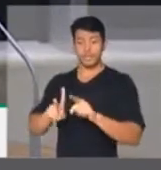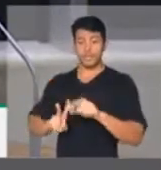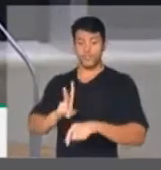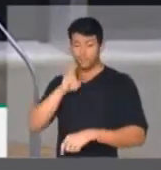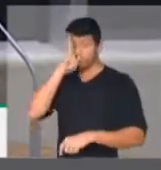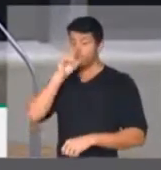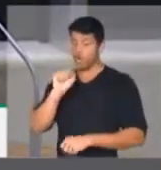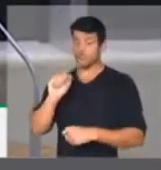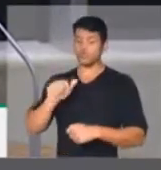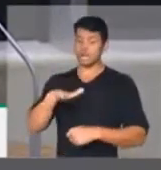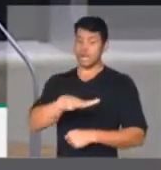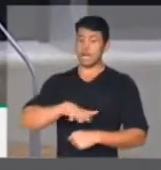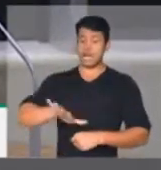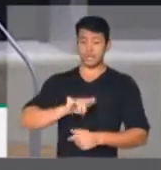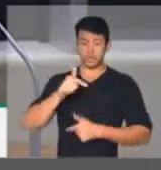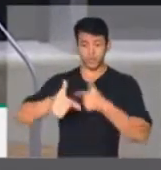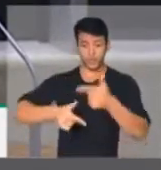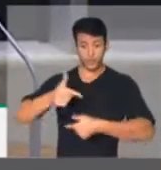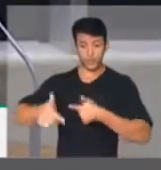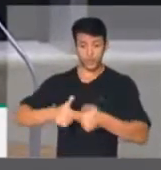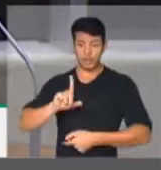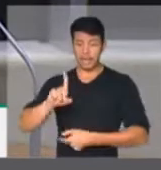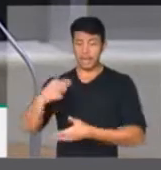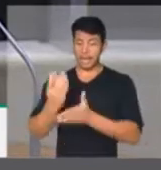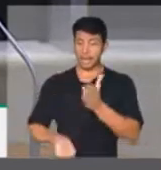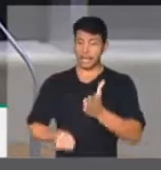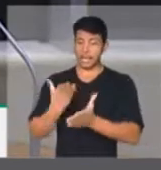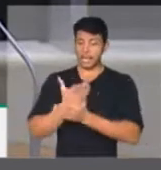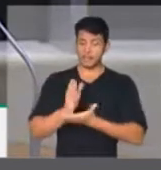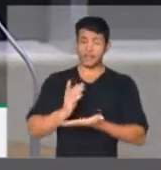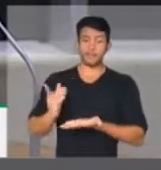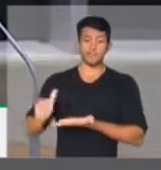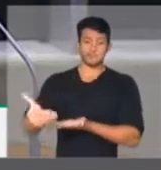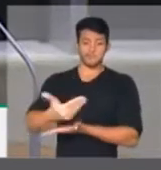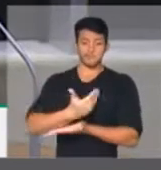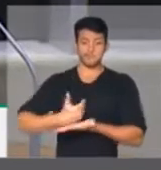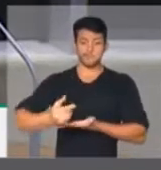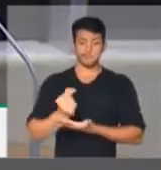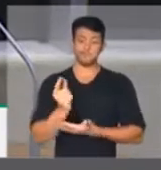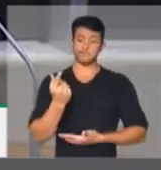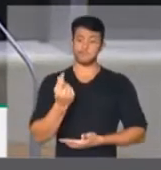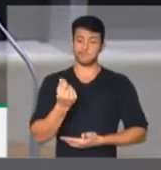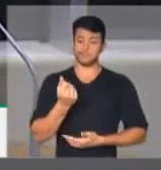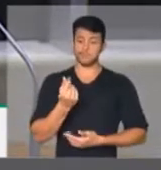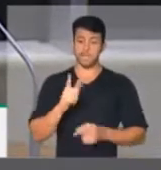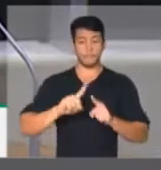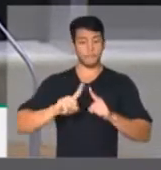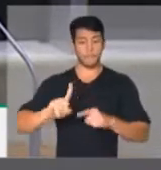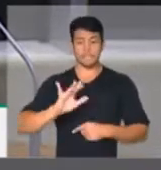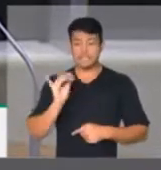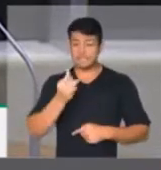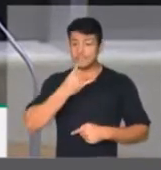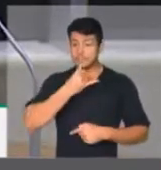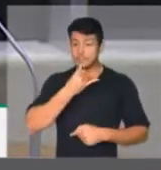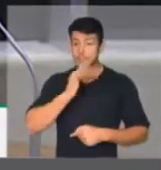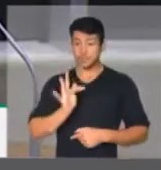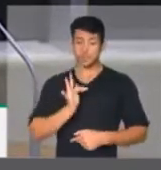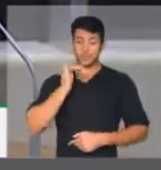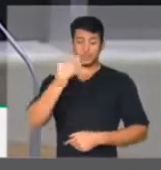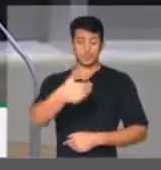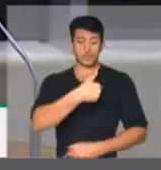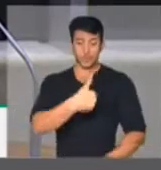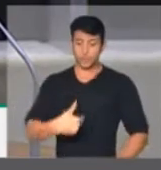trabalho como um dos setores que gera riqueza em qualquer sociedade. Lamentavelmente, no futuro